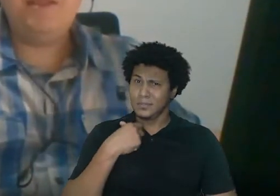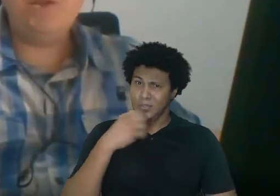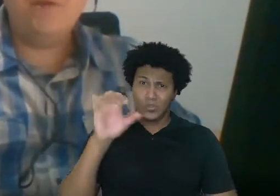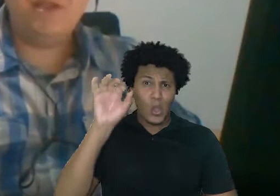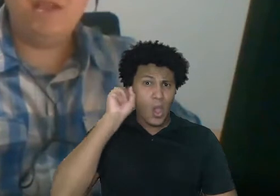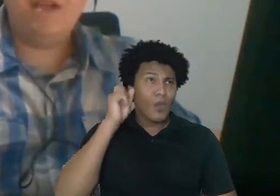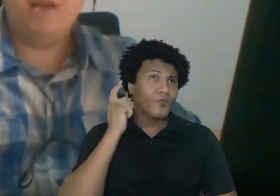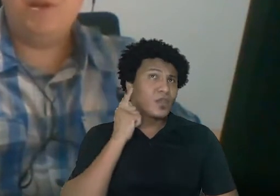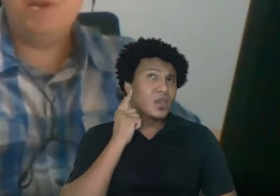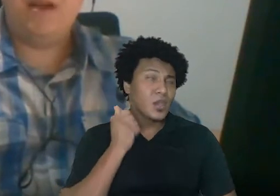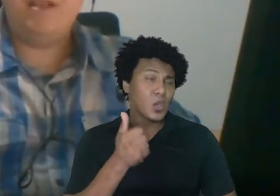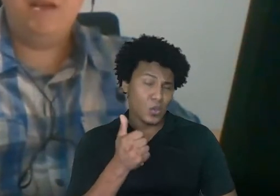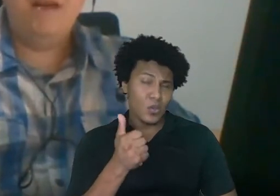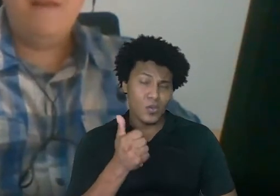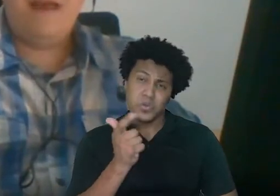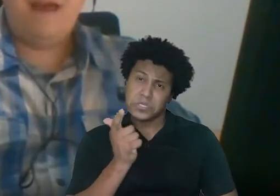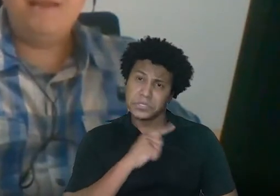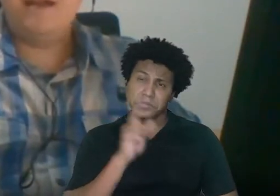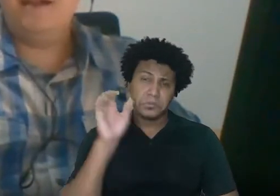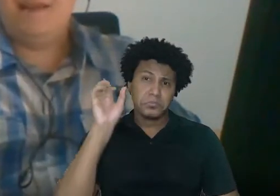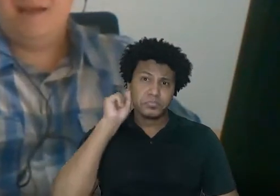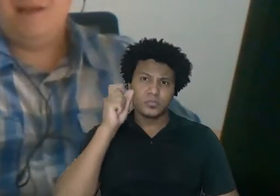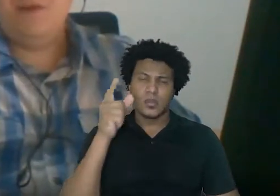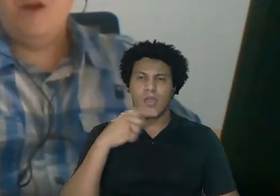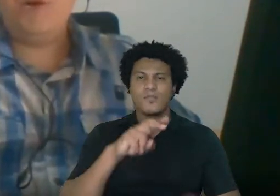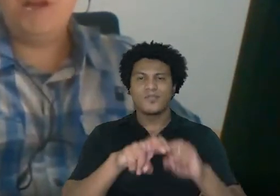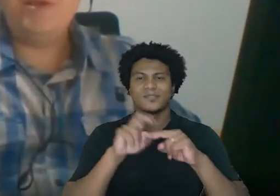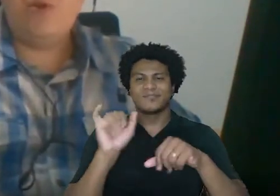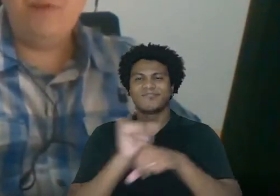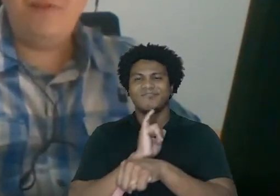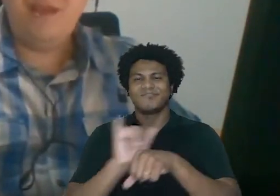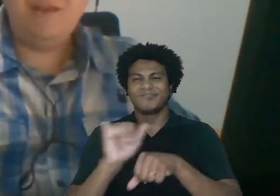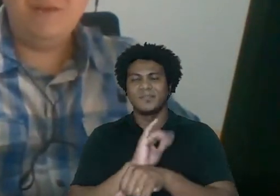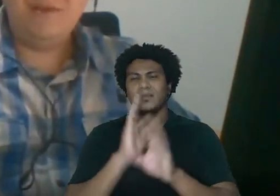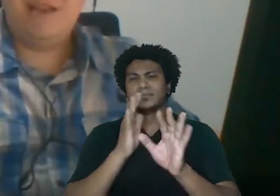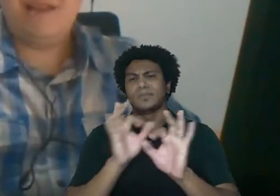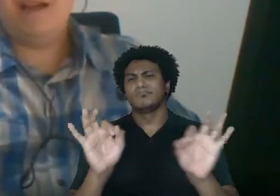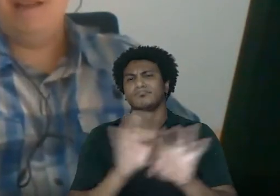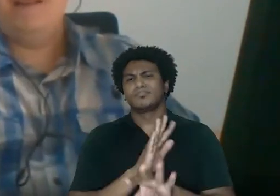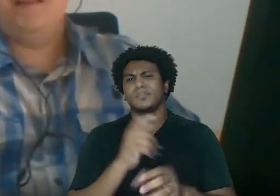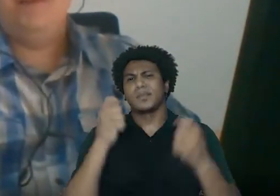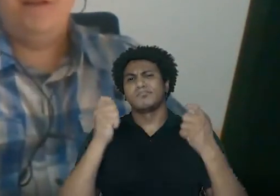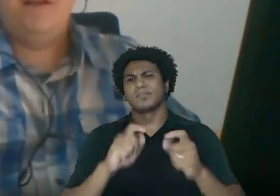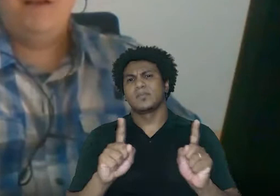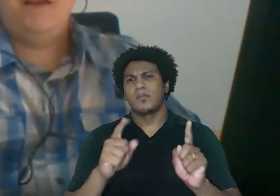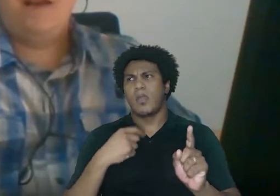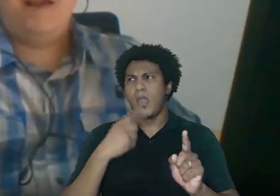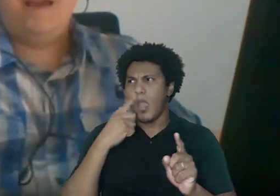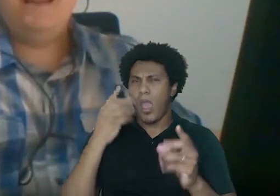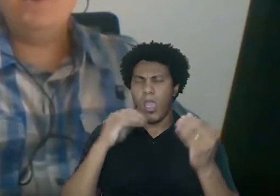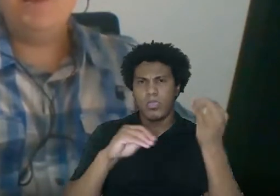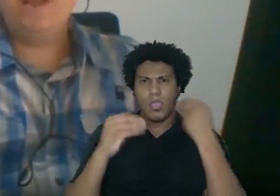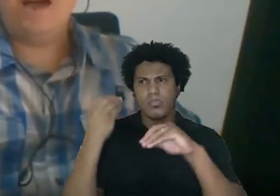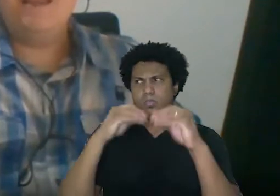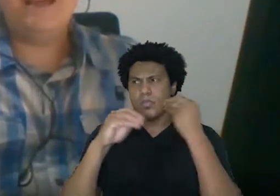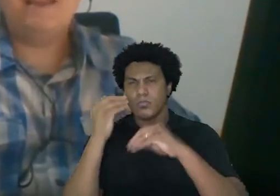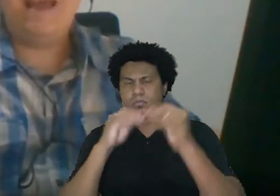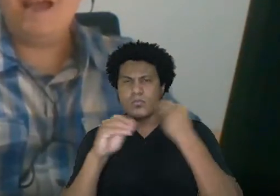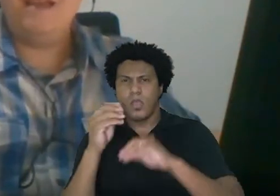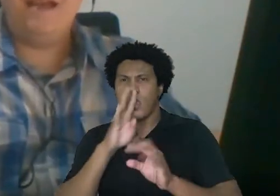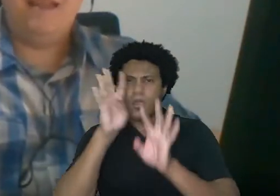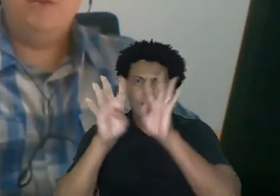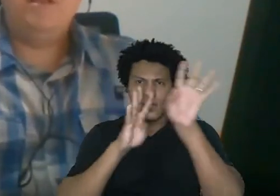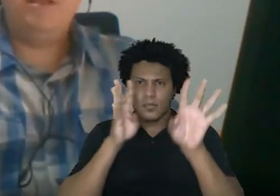Não preciso que você diga que a personagem está cantando, porque eu estou ouvindo que ela está cantando. Então, são detalhes